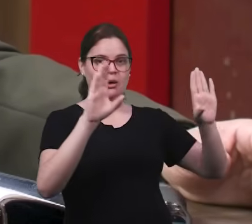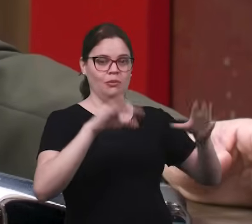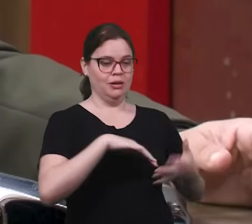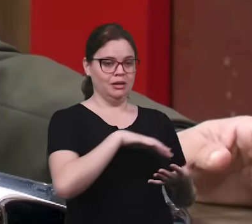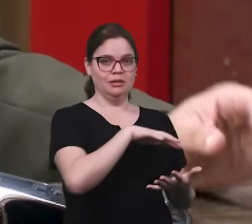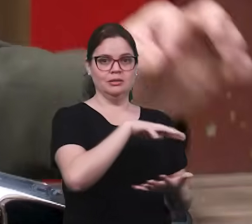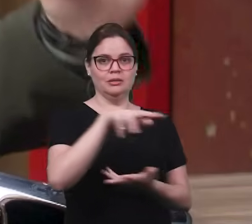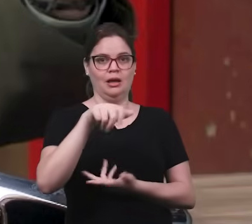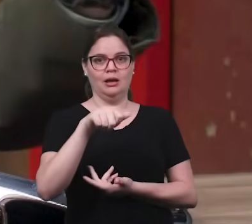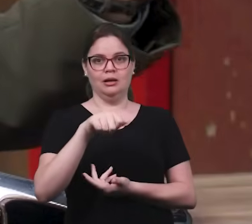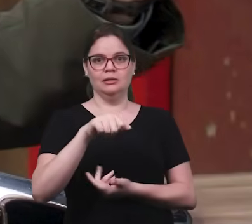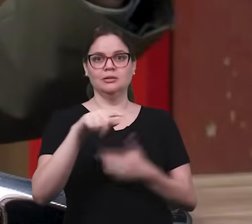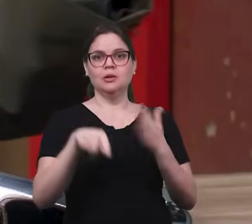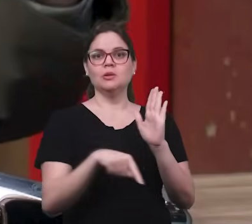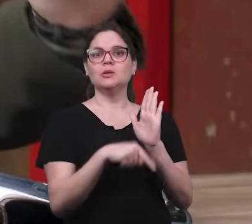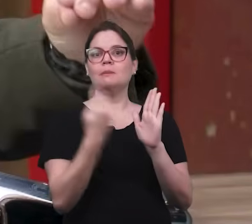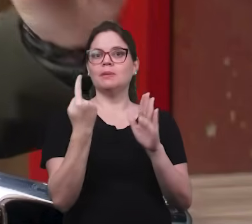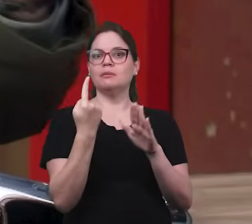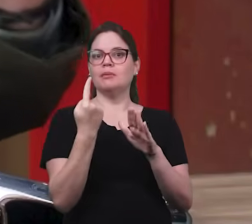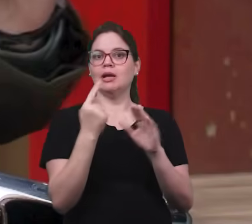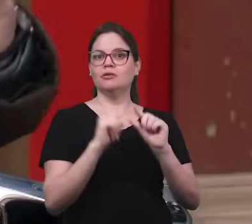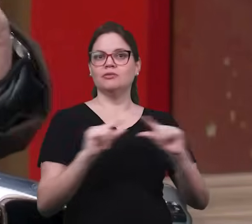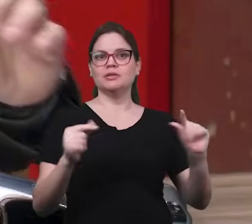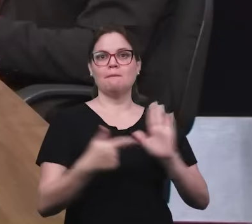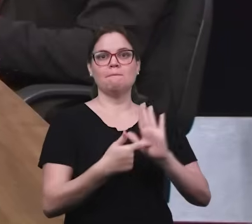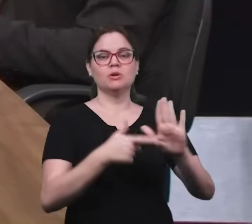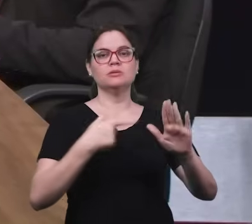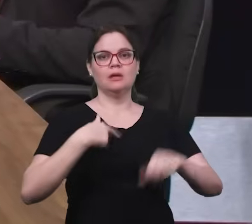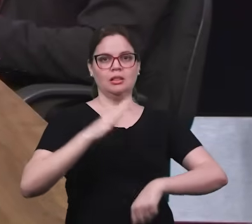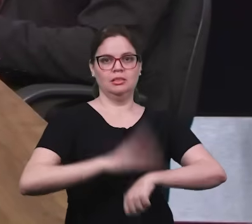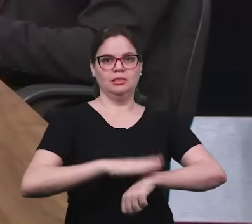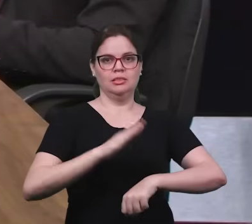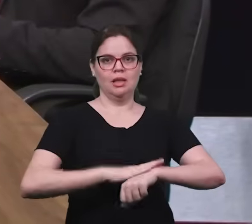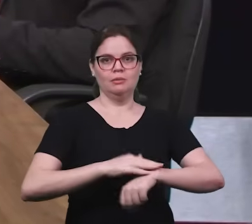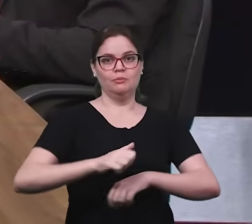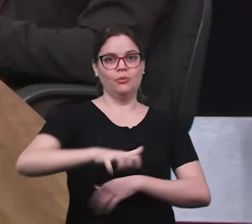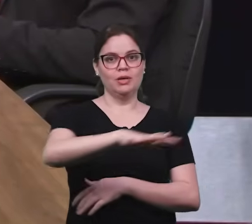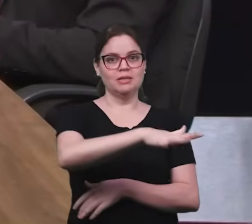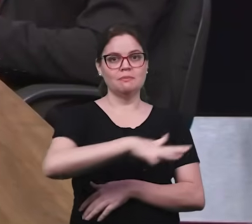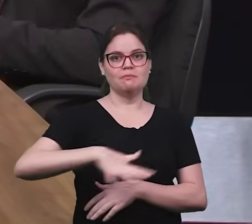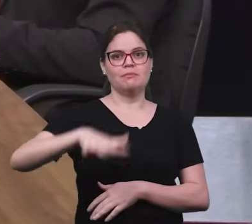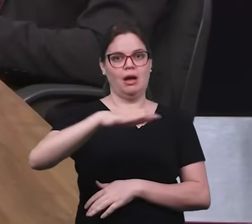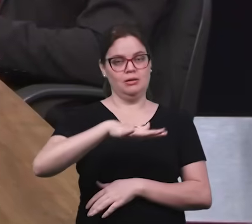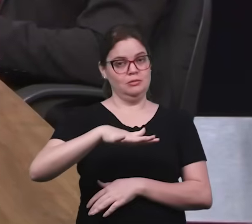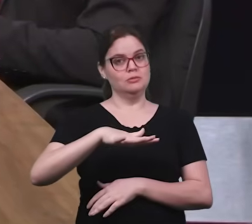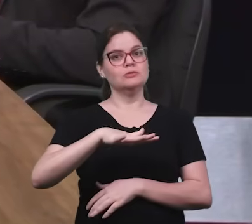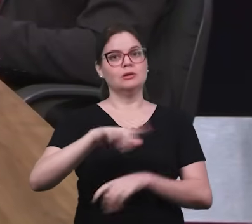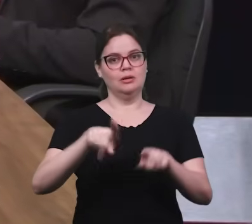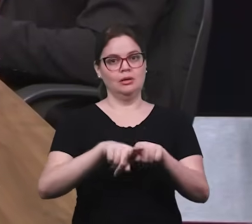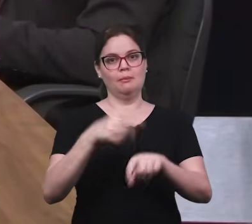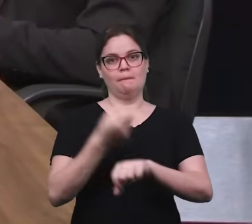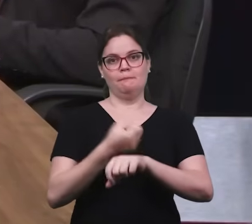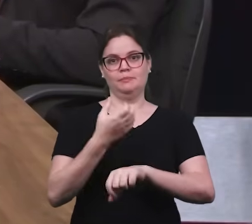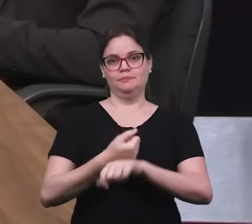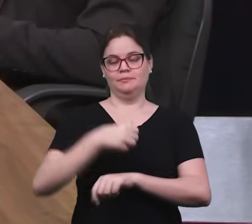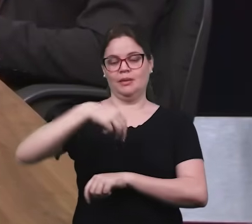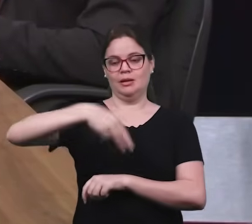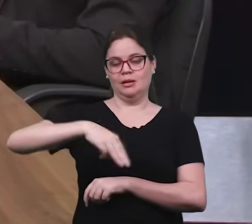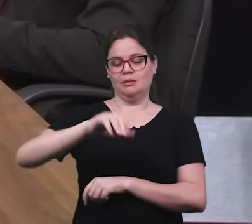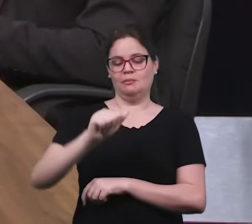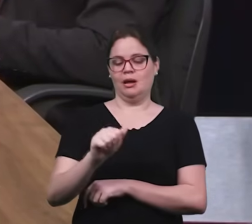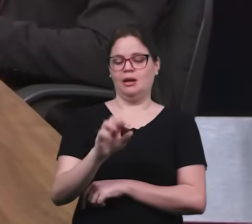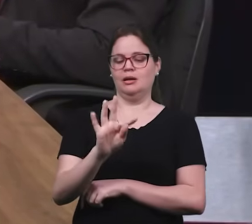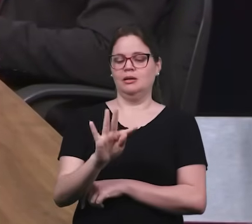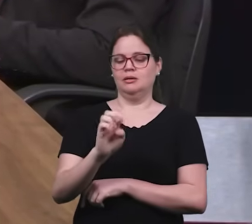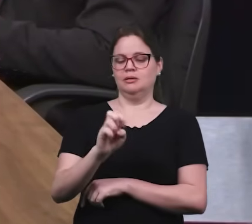matéria. Já no primeiro versículo, no princípio criou Deus os céus e a terra. Ali Deus já estabelece uma infraestrutura já para a próxima